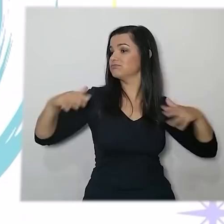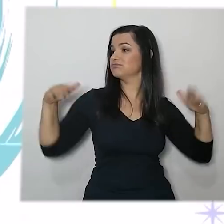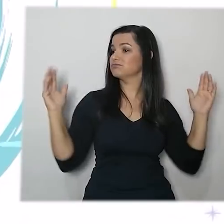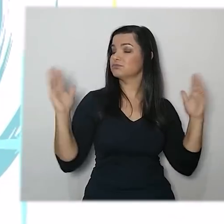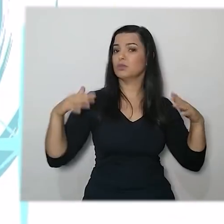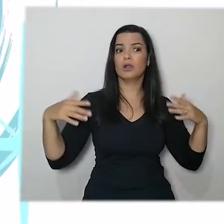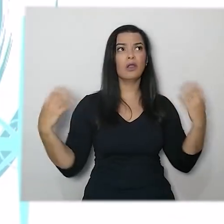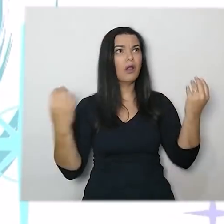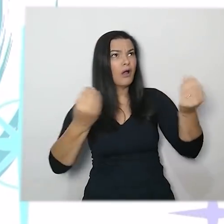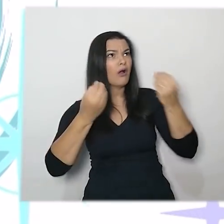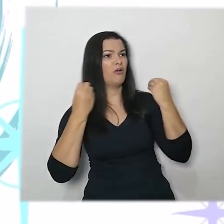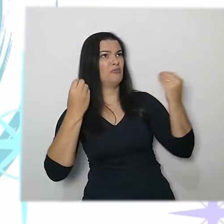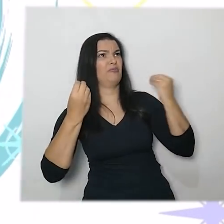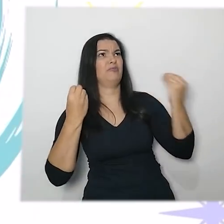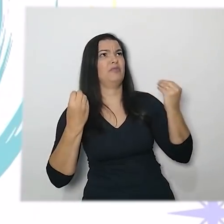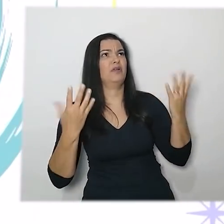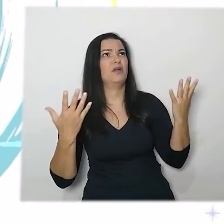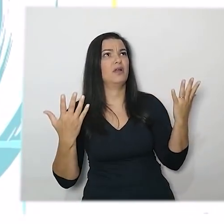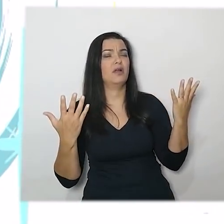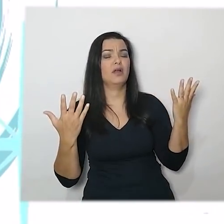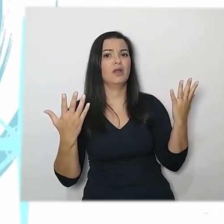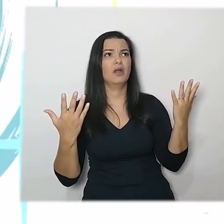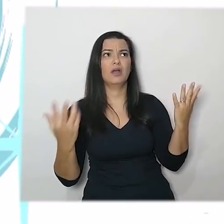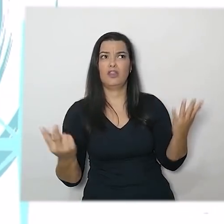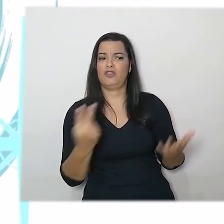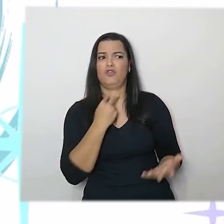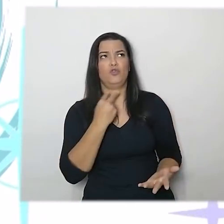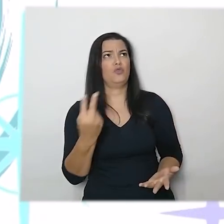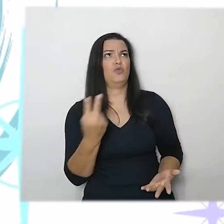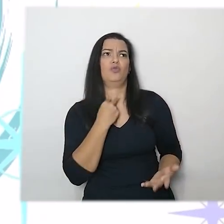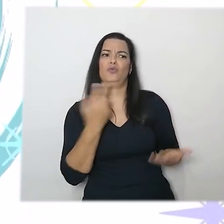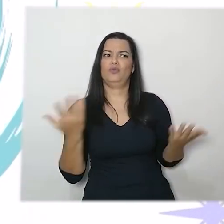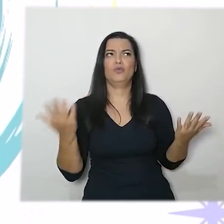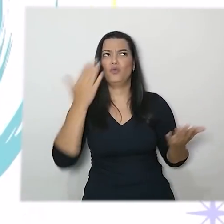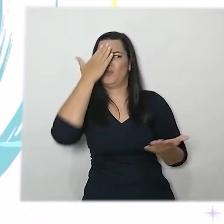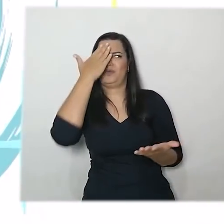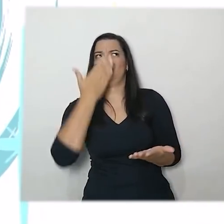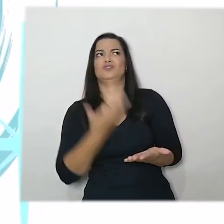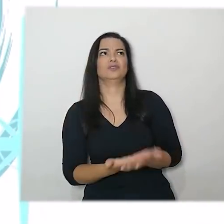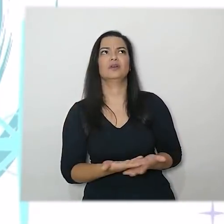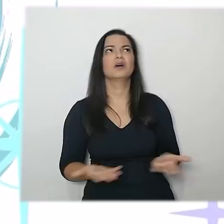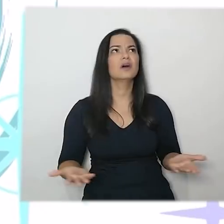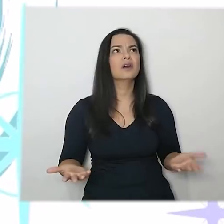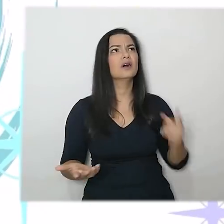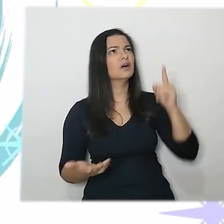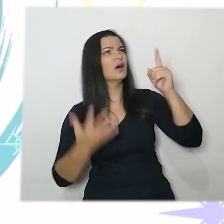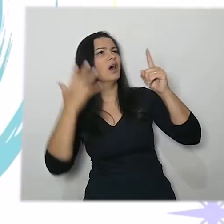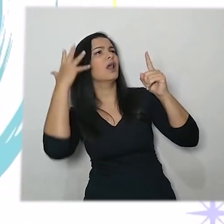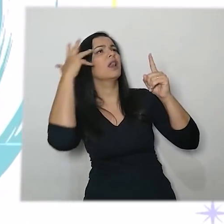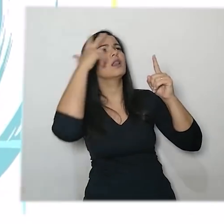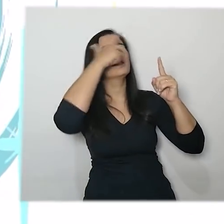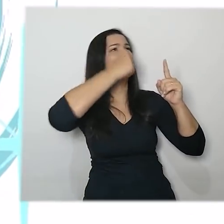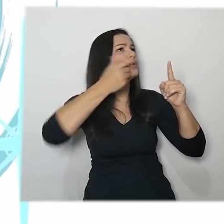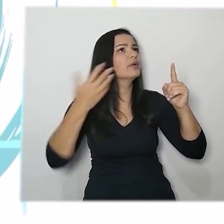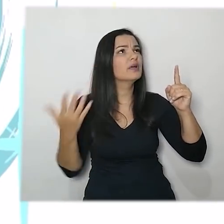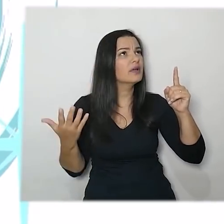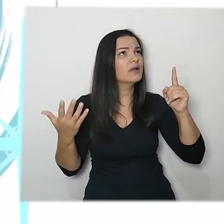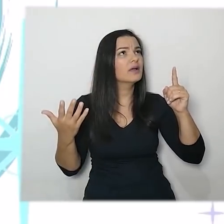Não é possível. Não pode ser verdade. Você é